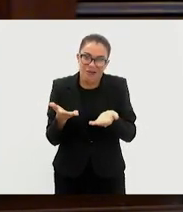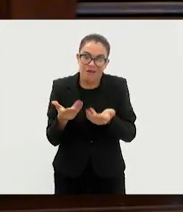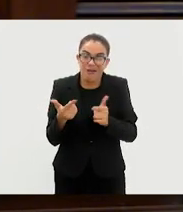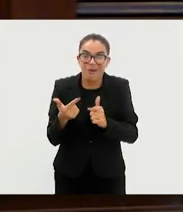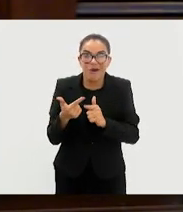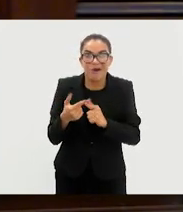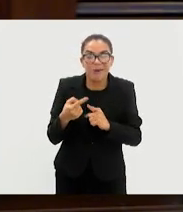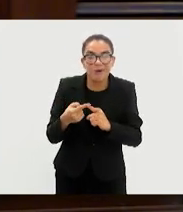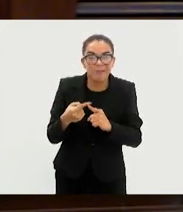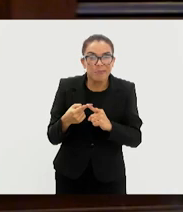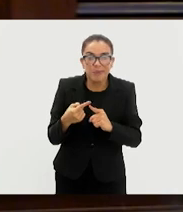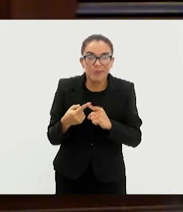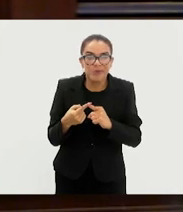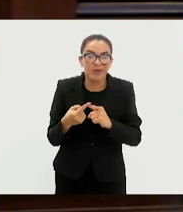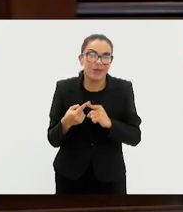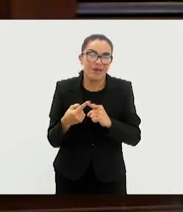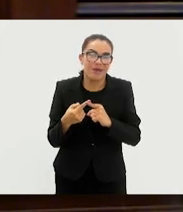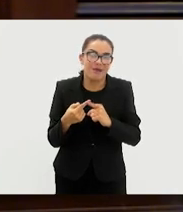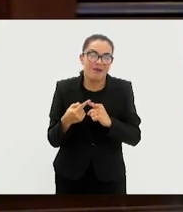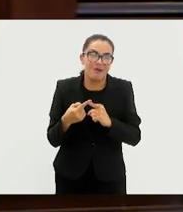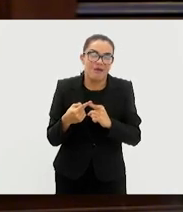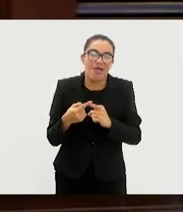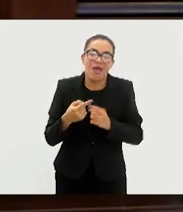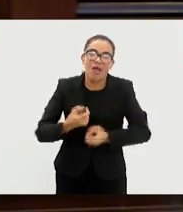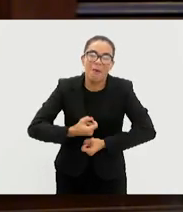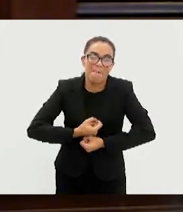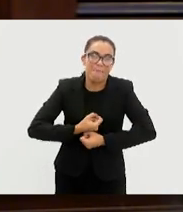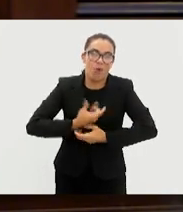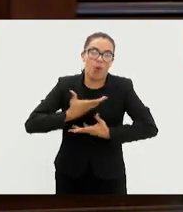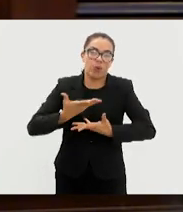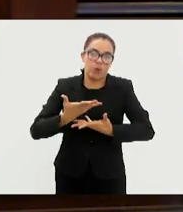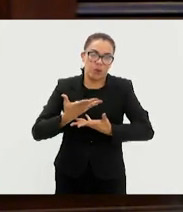mais do que apenas um áudio, é o desabafo de um amigo.